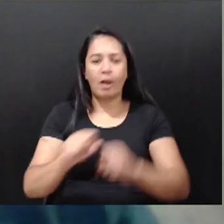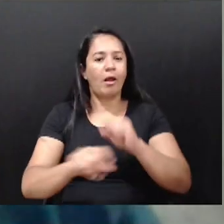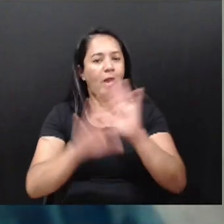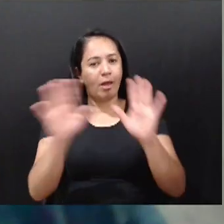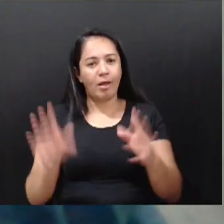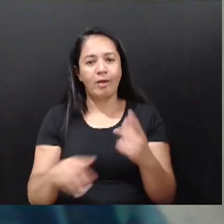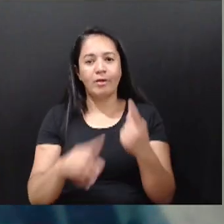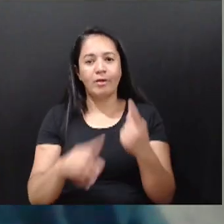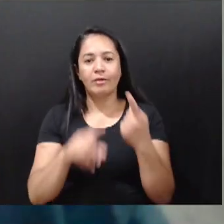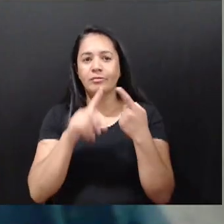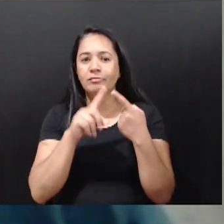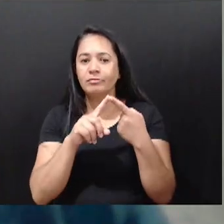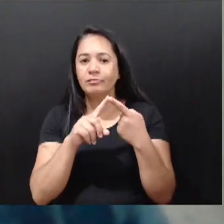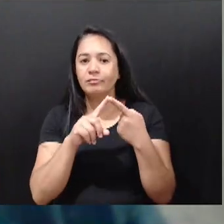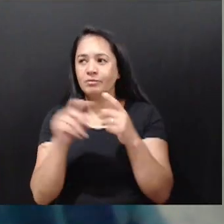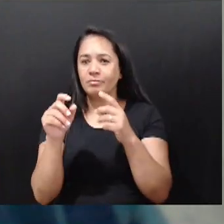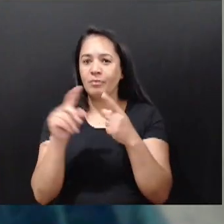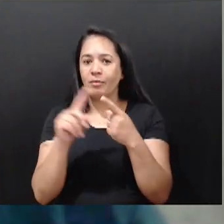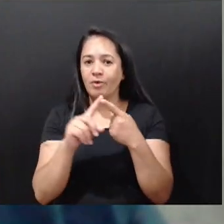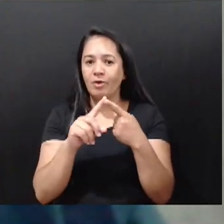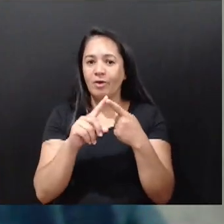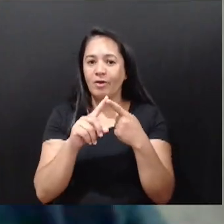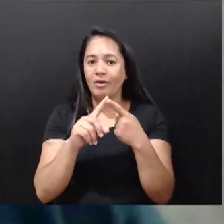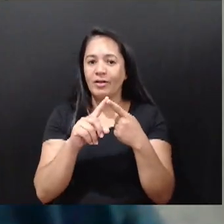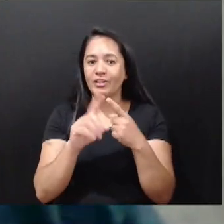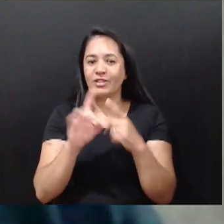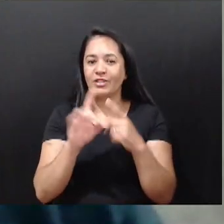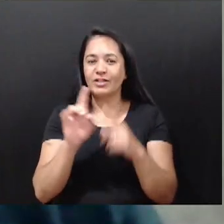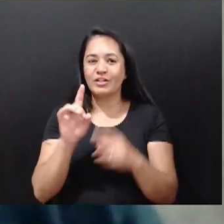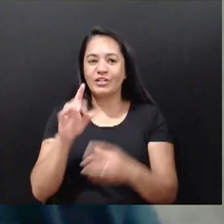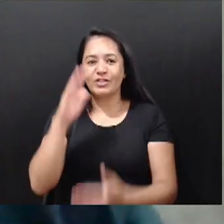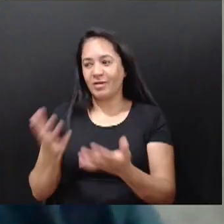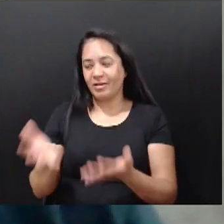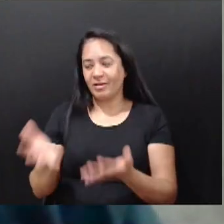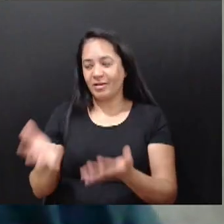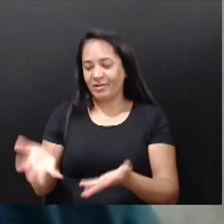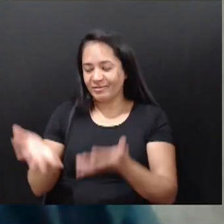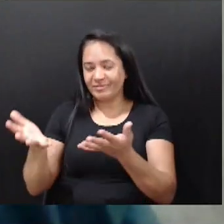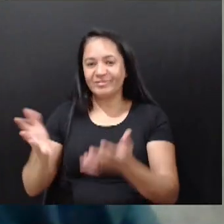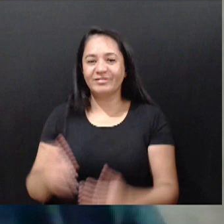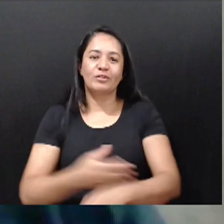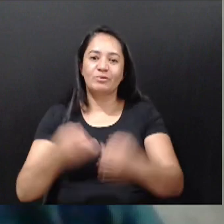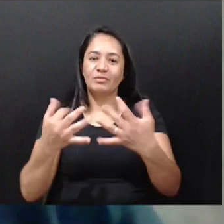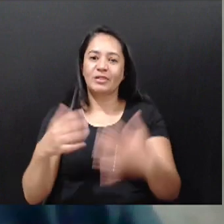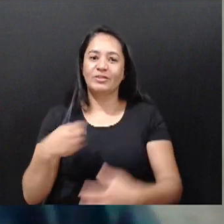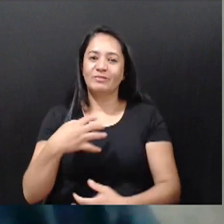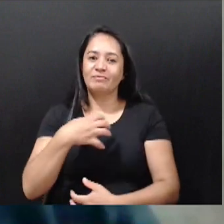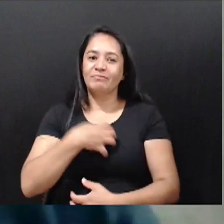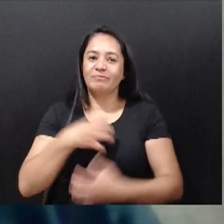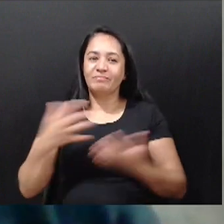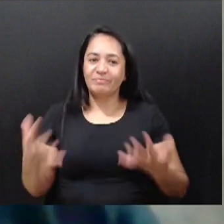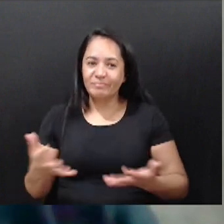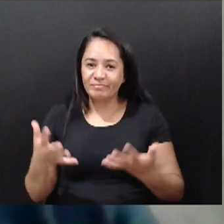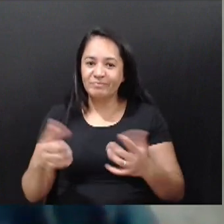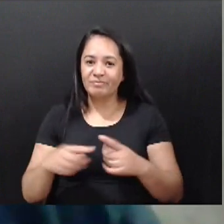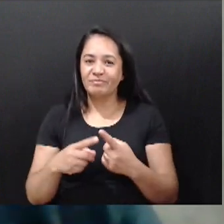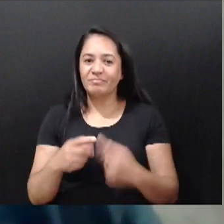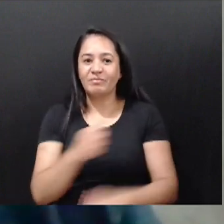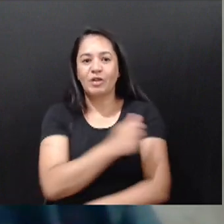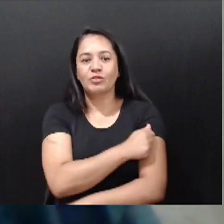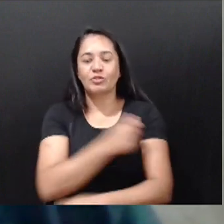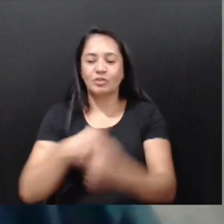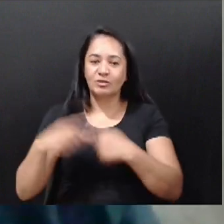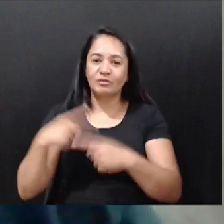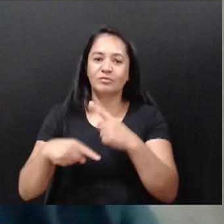Posso falar? Então, só para dar aí os créditos, né, para eles, eu costumo dizer que a gente incentiva bastante, mas os grandes desenvolvedores, de fato, e